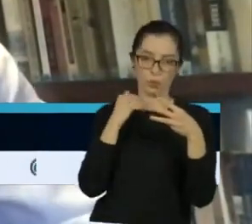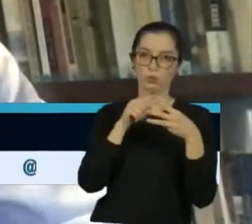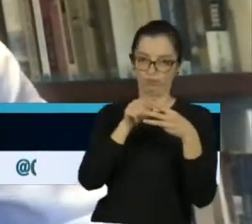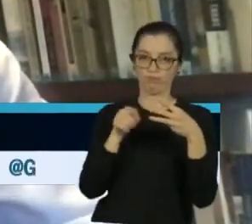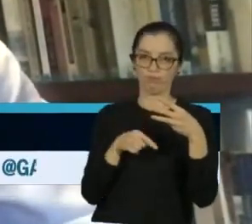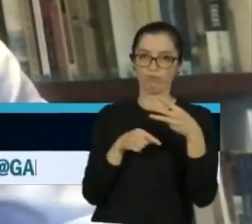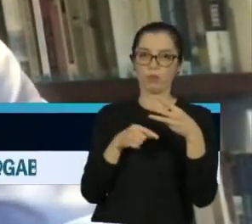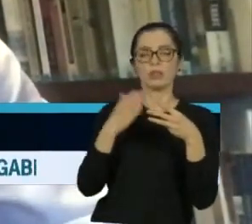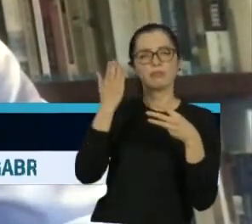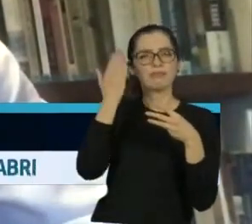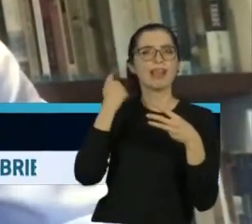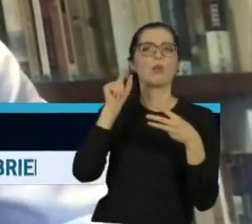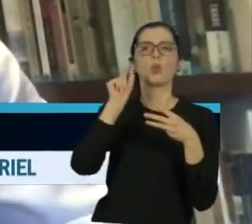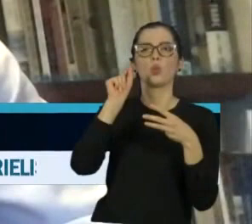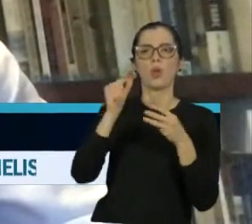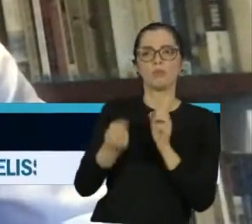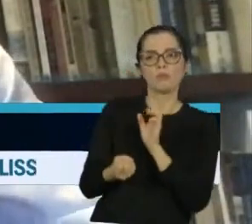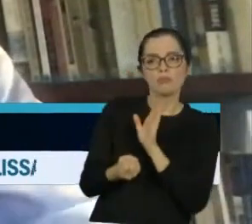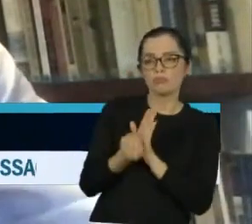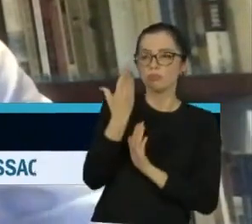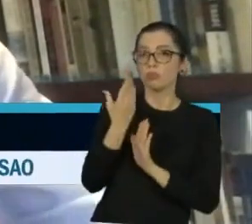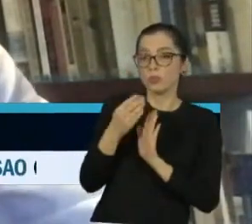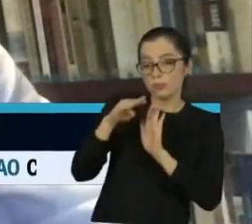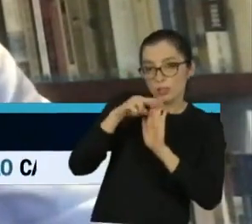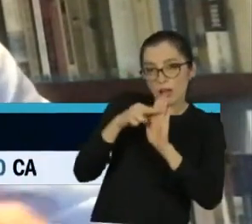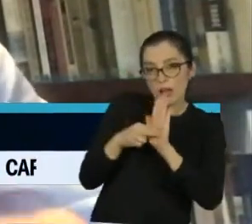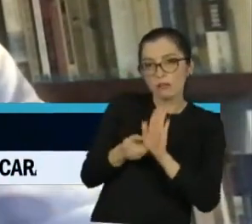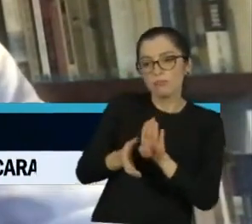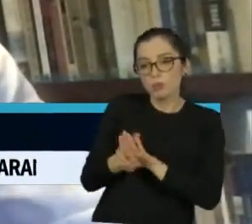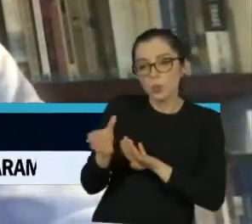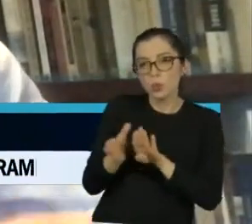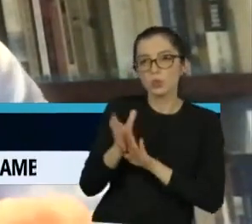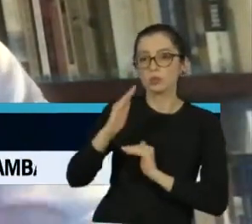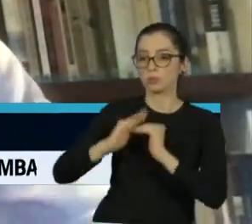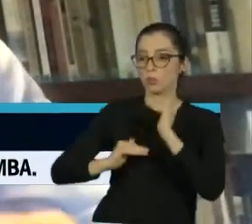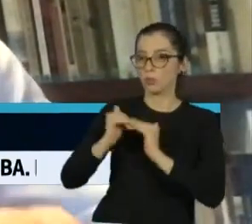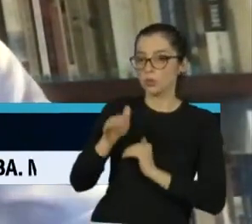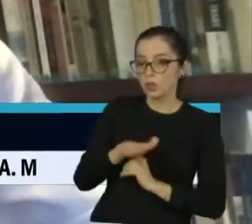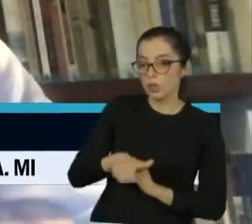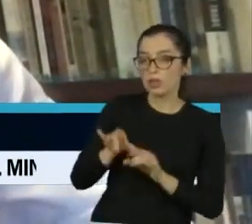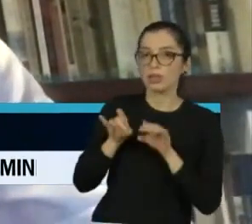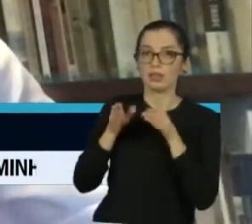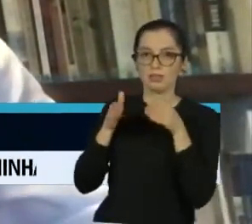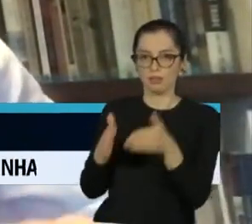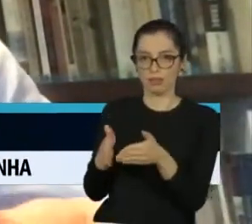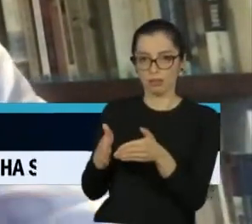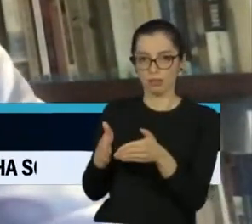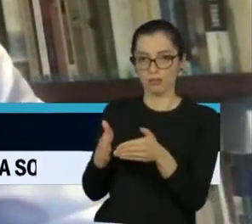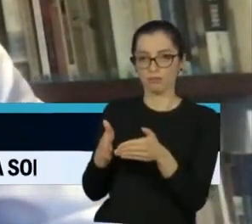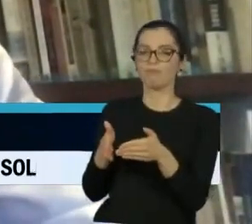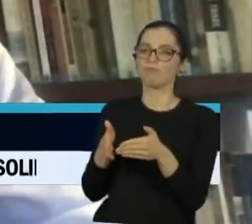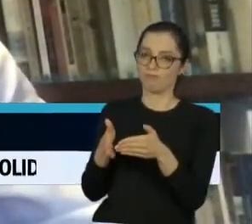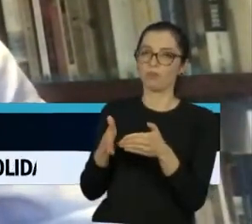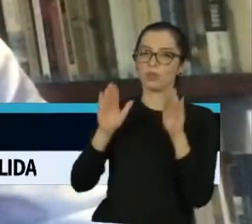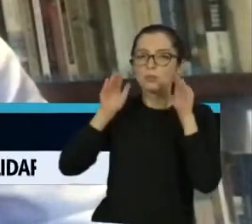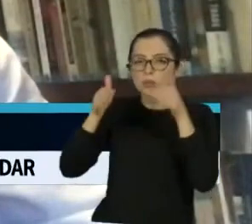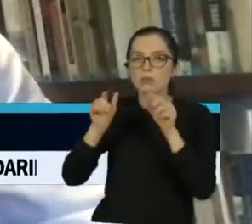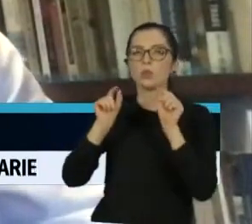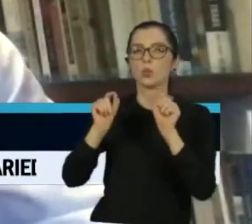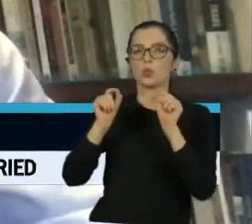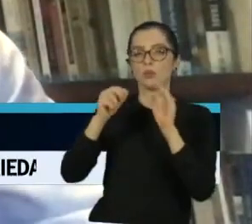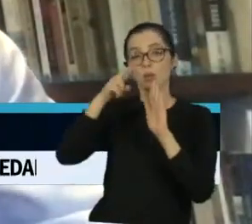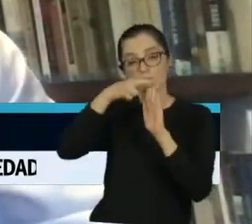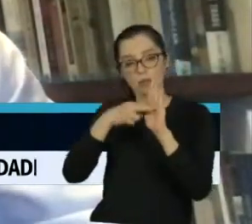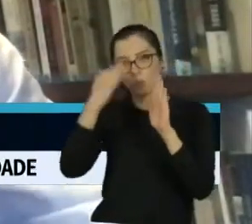um conselho consultivo de especialistas que nós ouviremos para ver como tomar cada uma dessas medidas. E